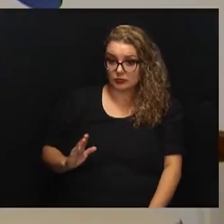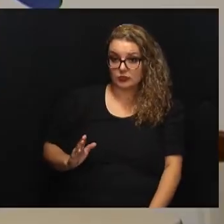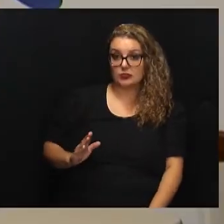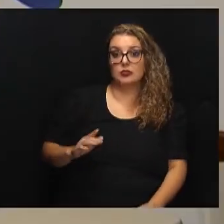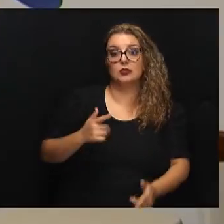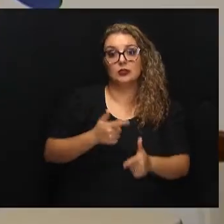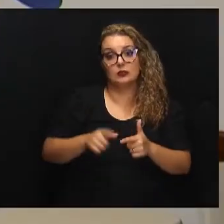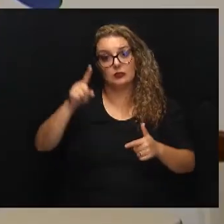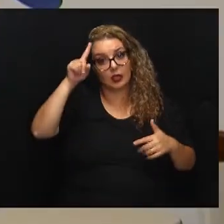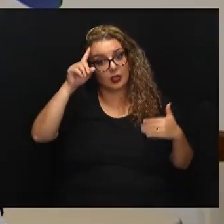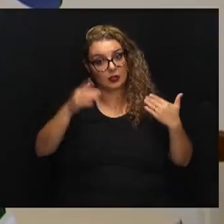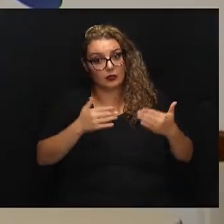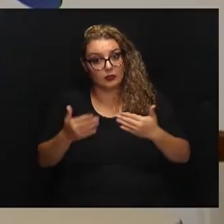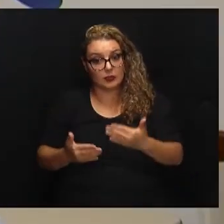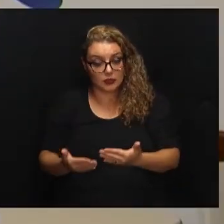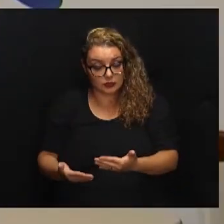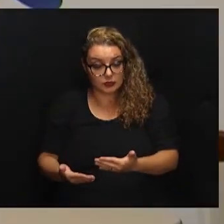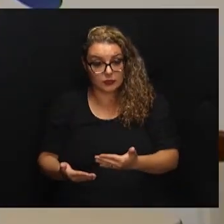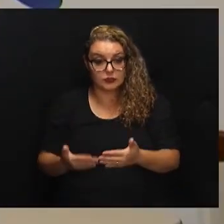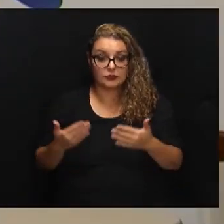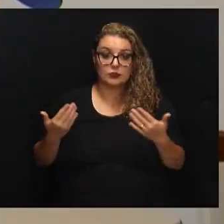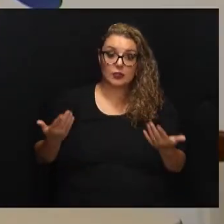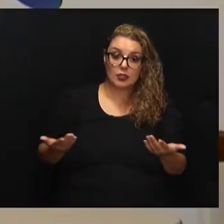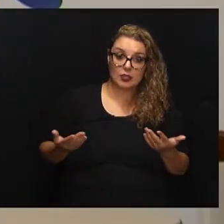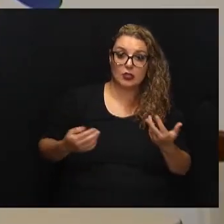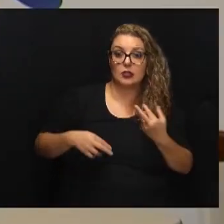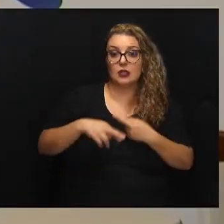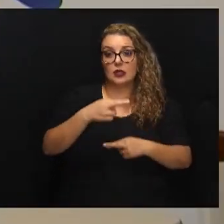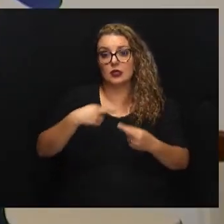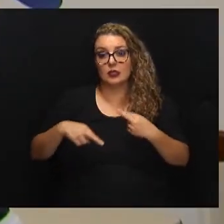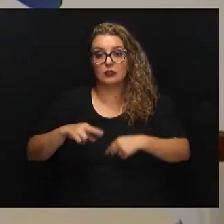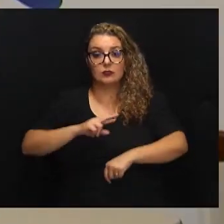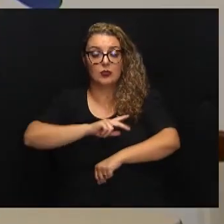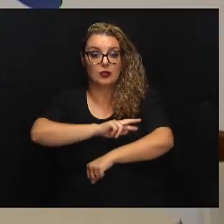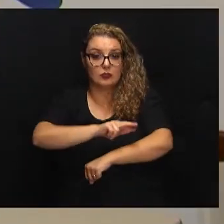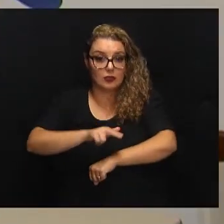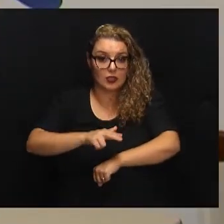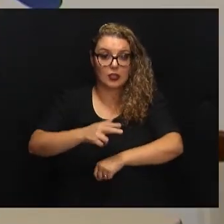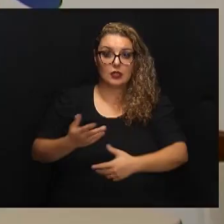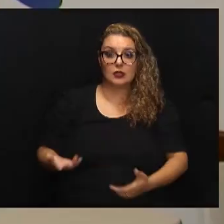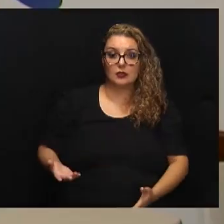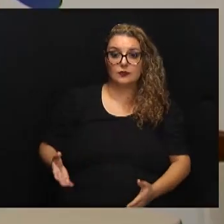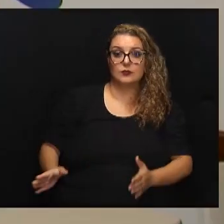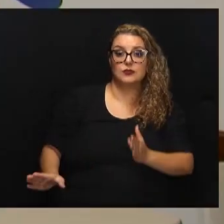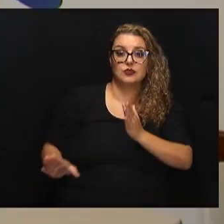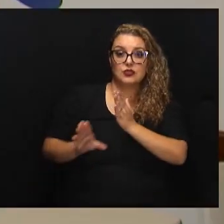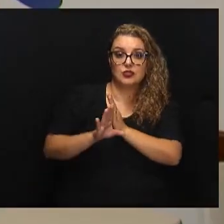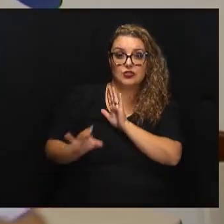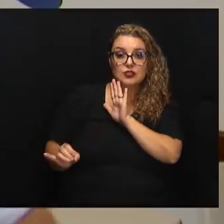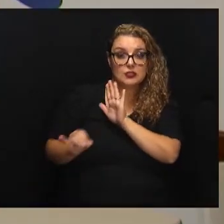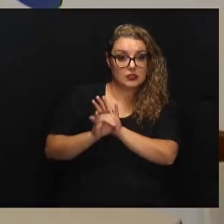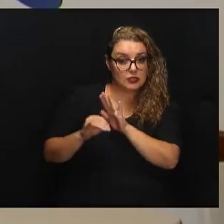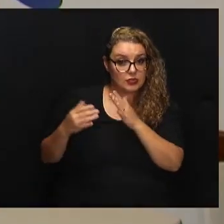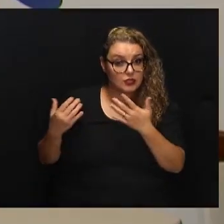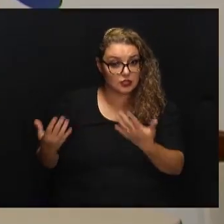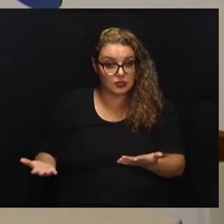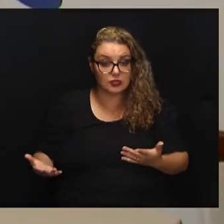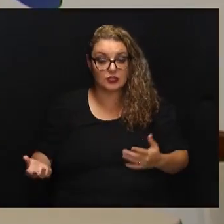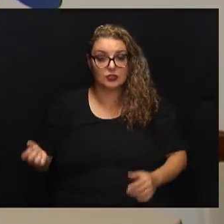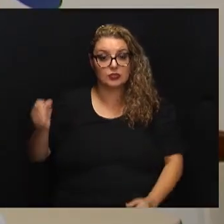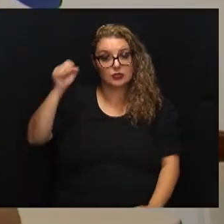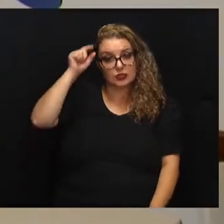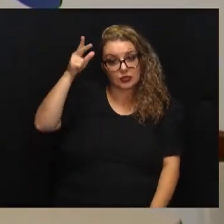acontece, que está aí presente no Brasil. E as questões raciais, questões identitárias, questões de